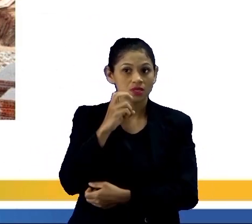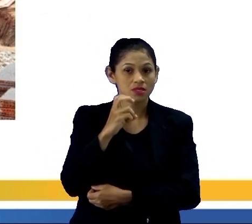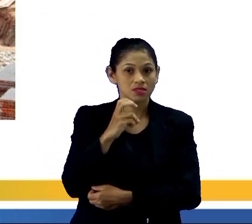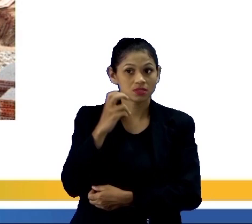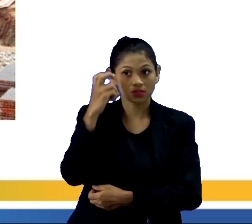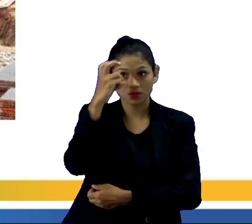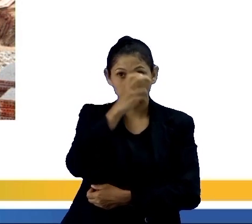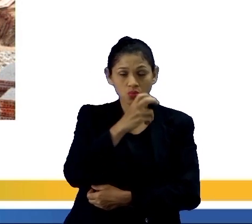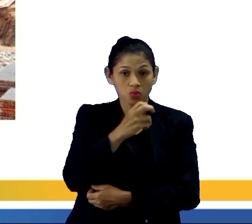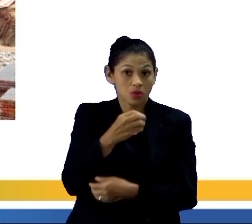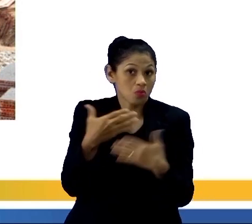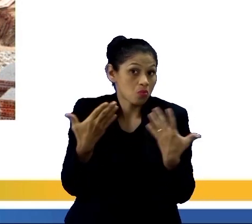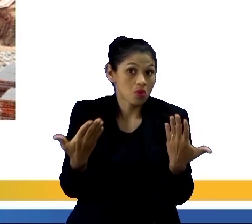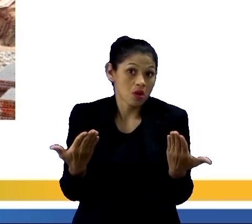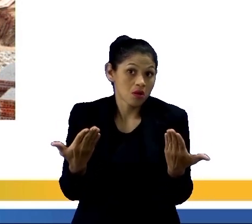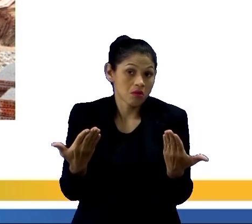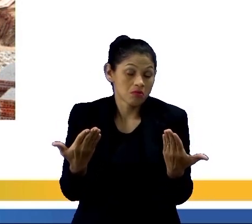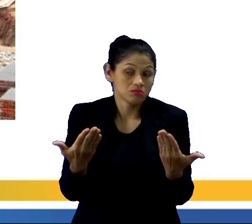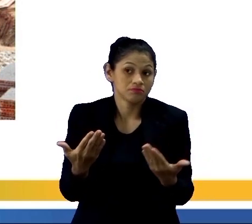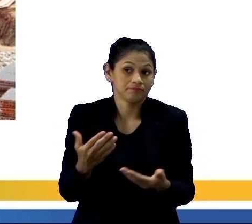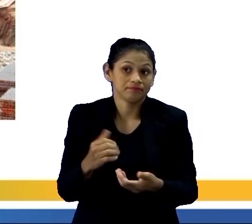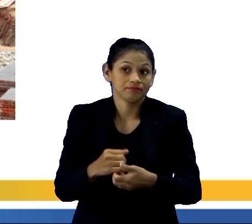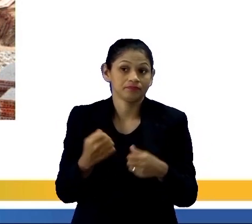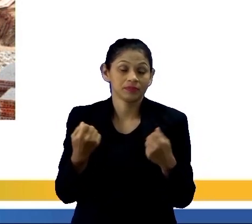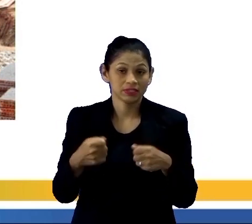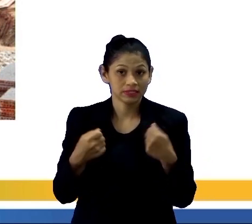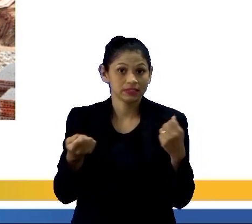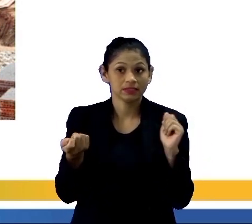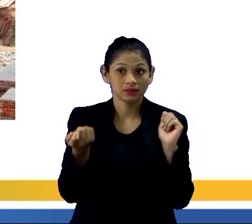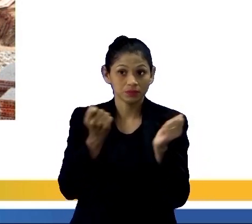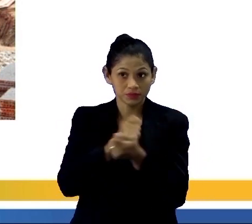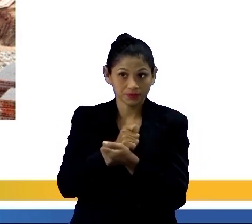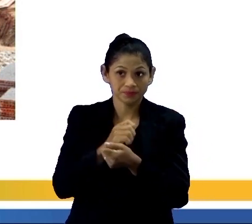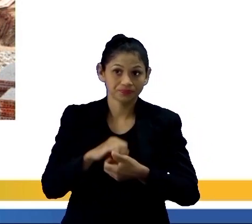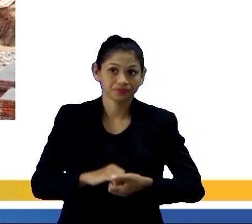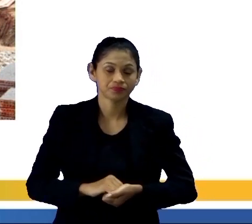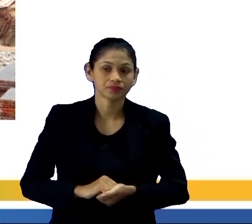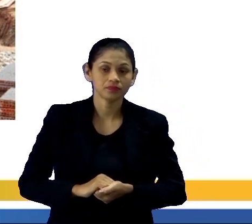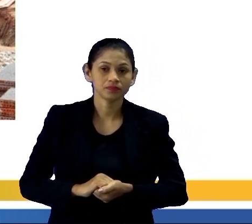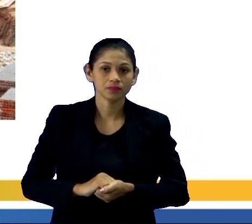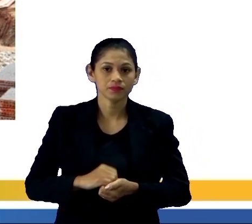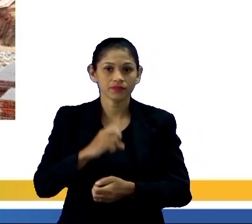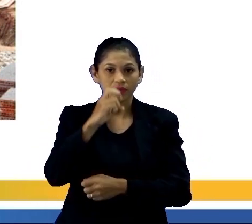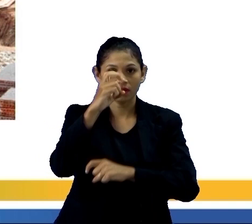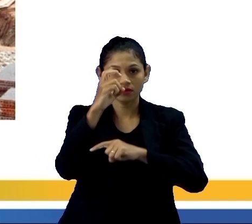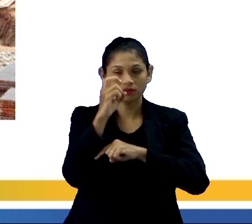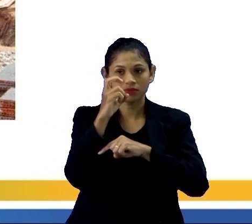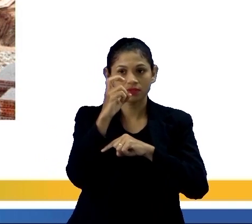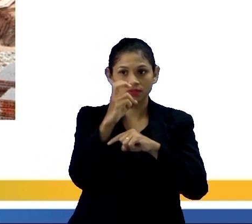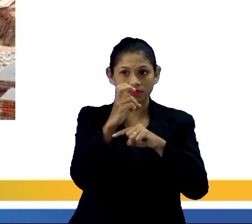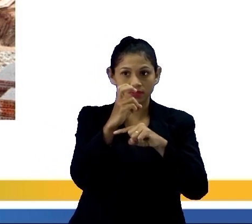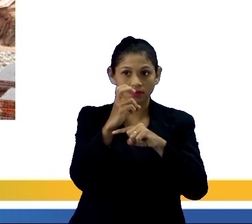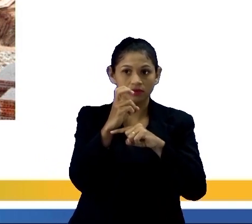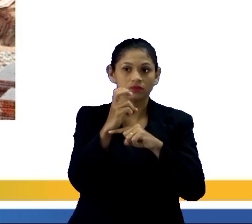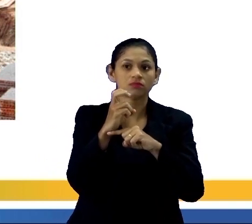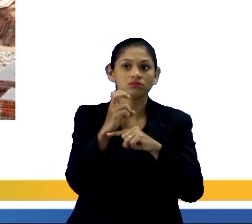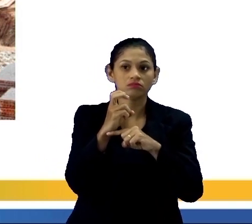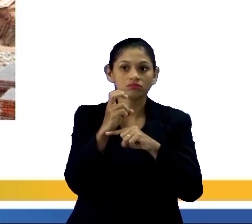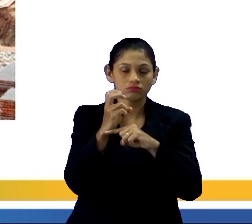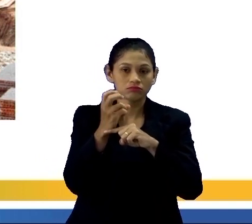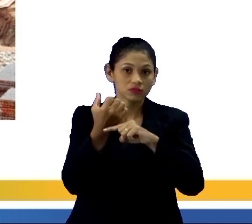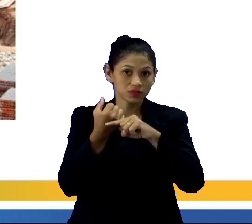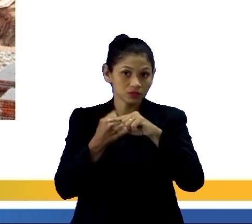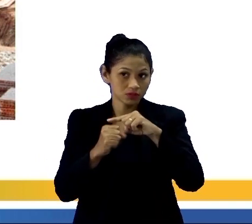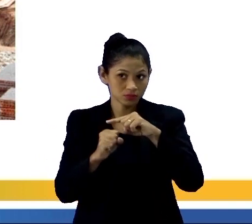inversamente proporcionais, é necessário inverter uma das razões. Vamos inverter as primeiras. Nós tínhamos o 8 em cima e o 5 embaixo. Então,